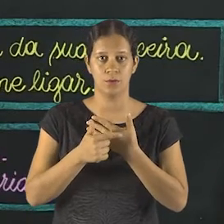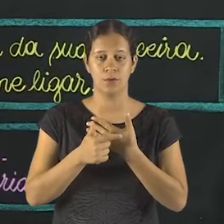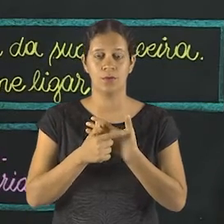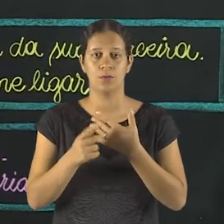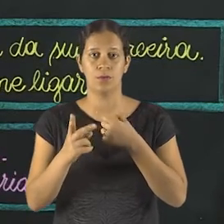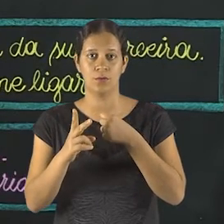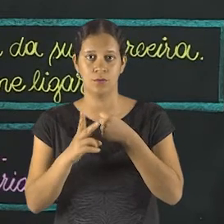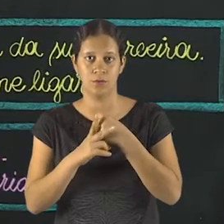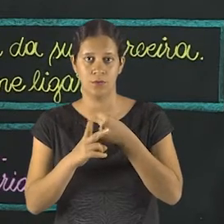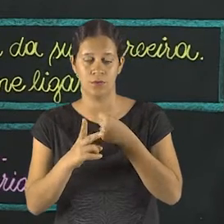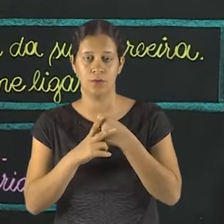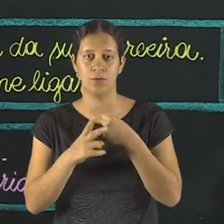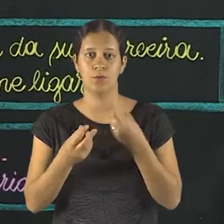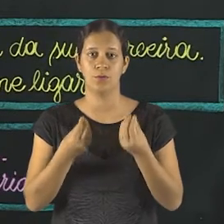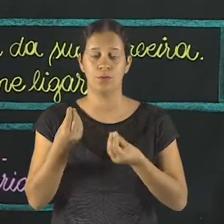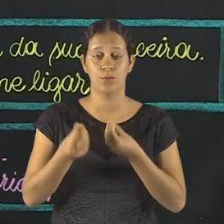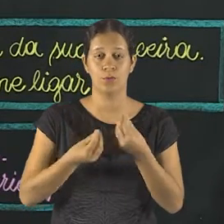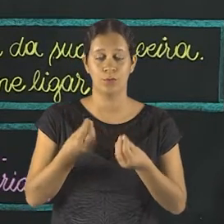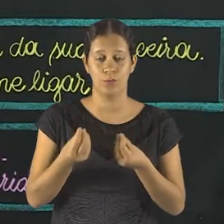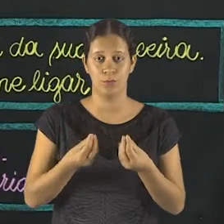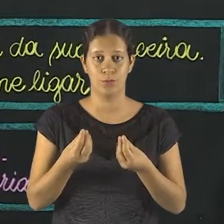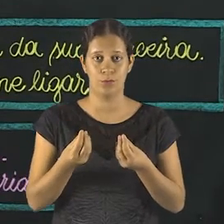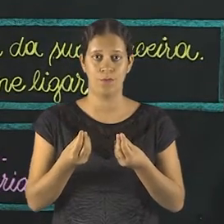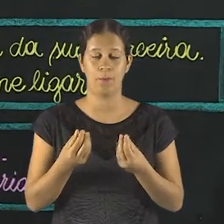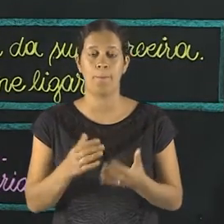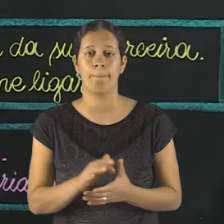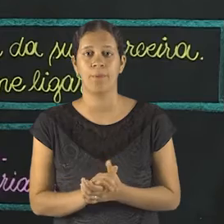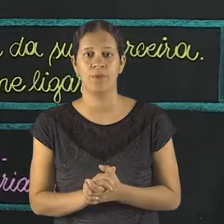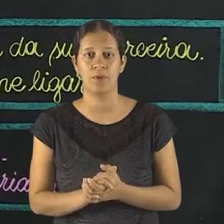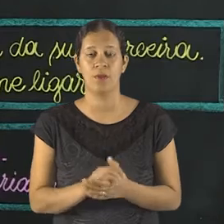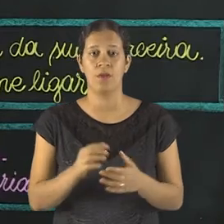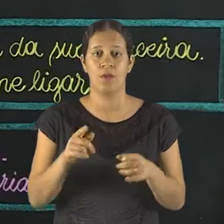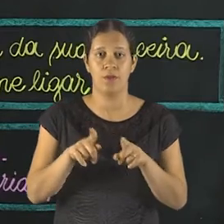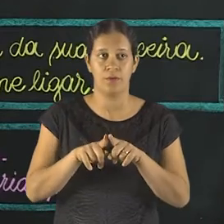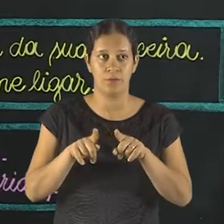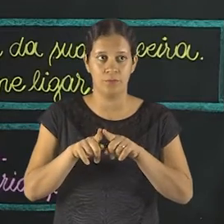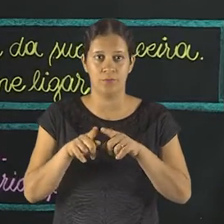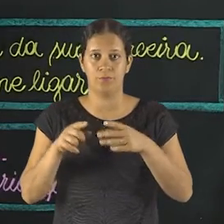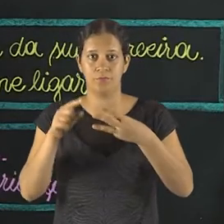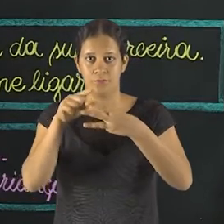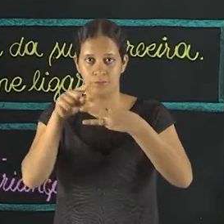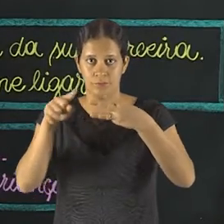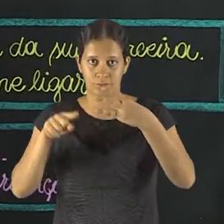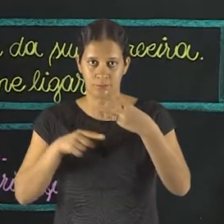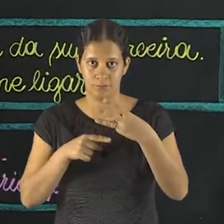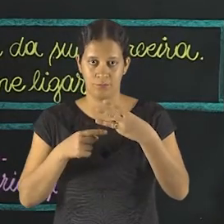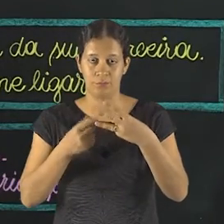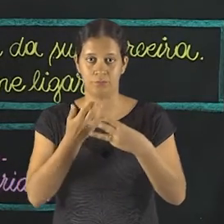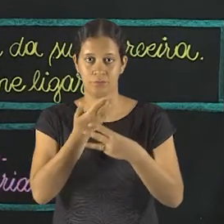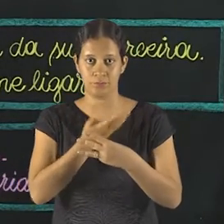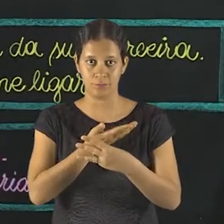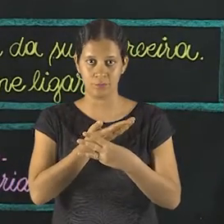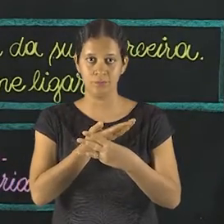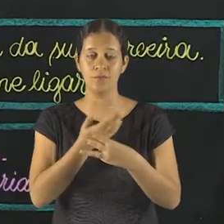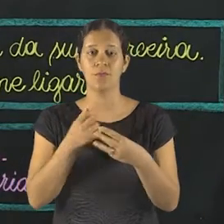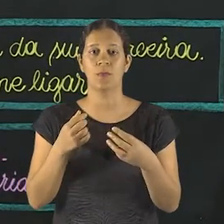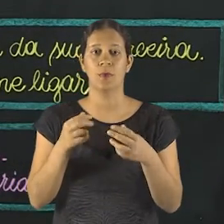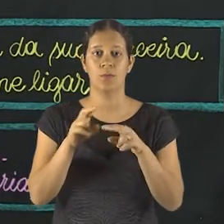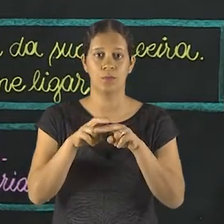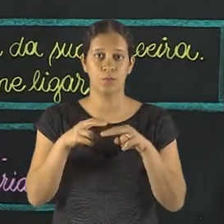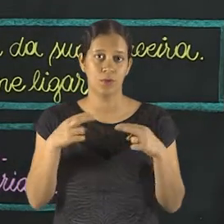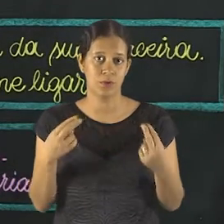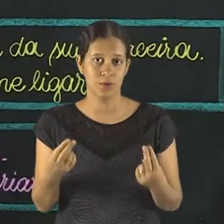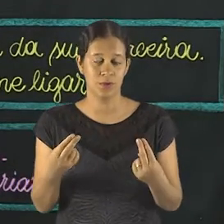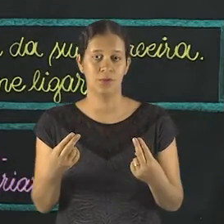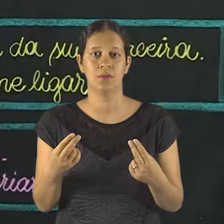nominais dos verbos, as formas nominais dos verbos. O infinitivo, o gerúndio e o particípio. Por isso que essas